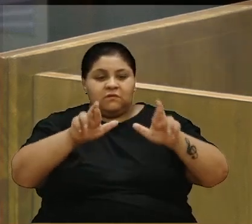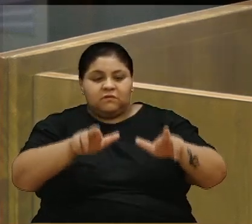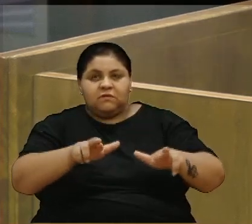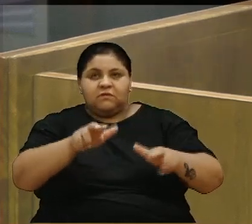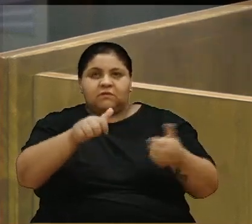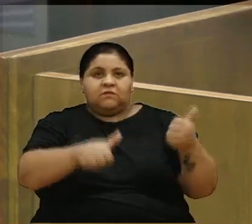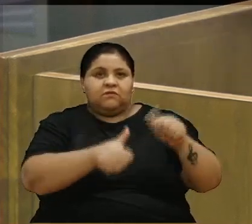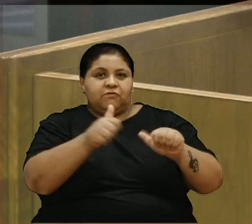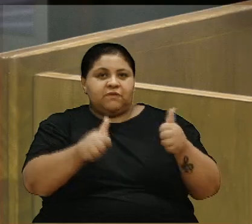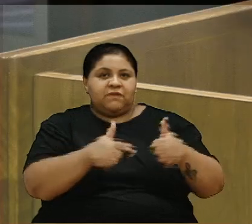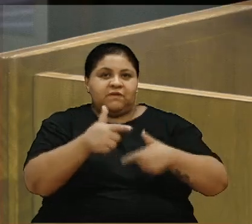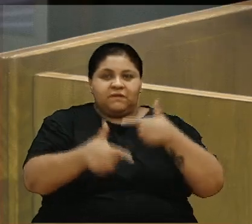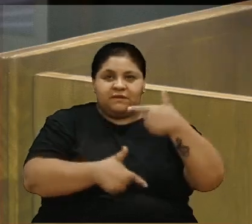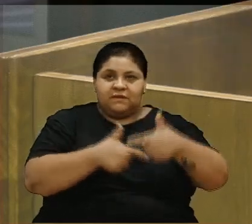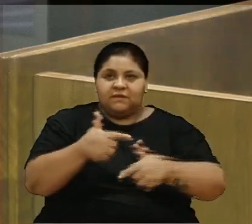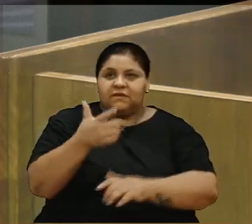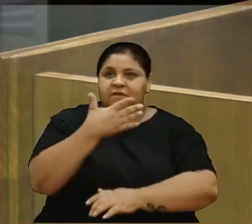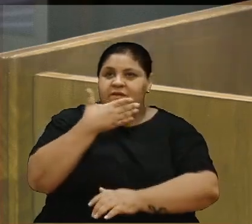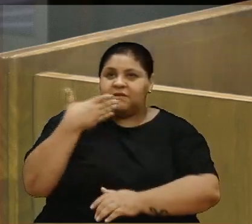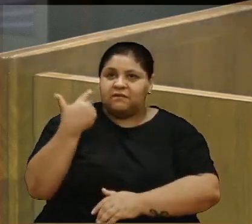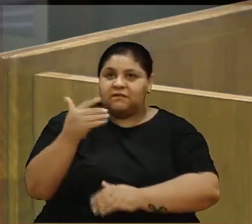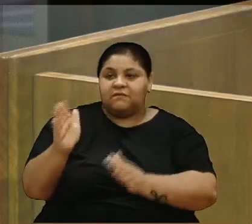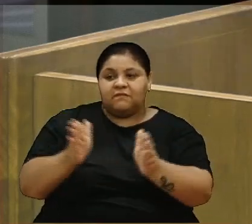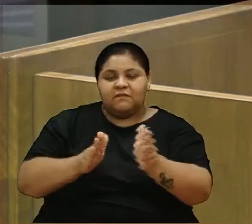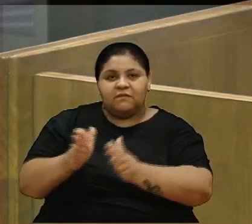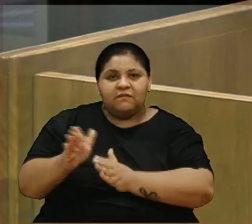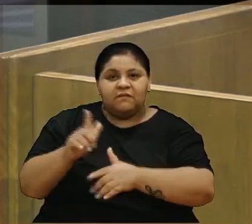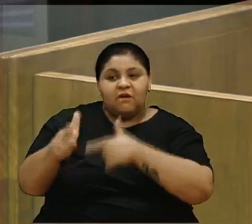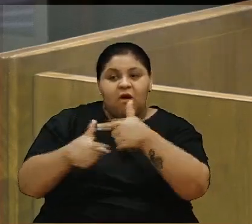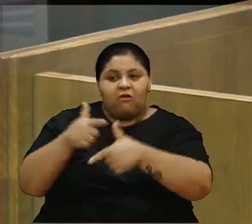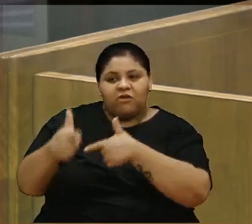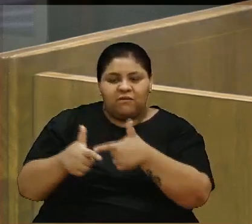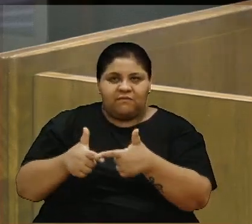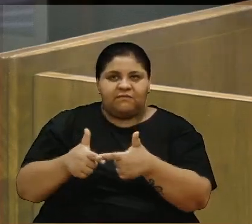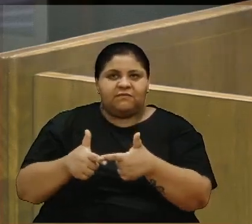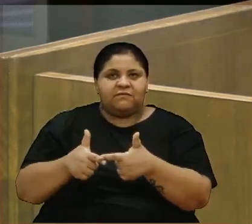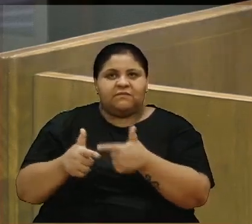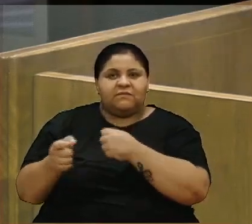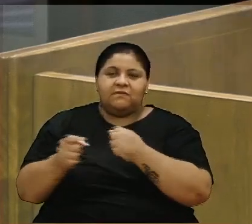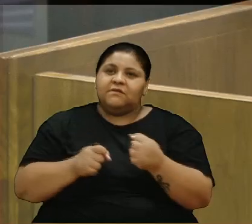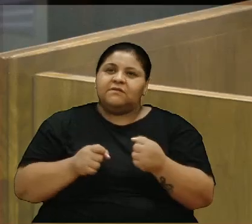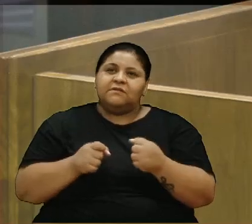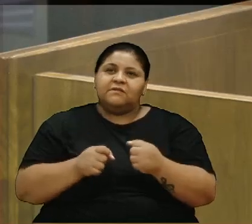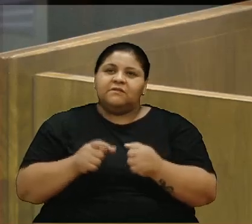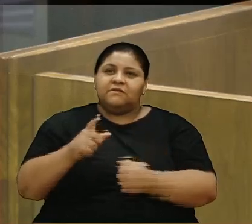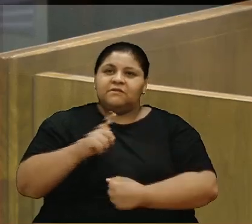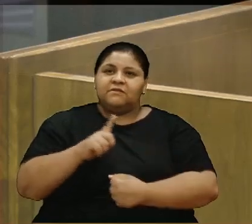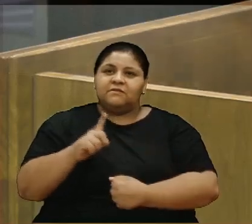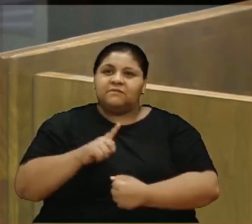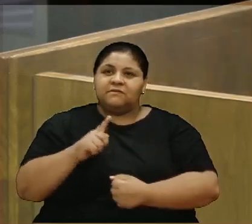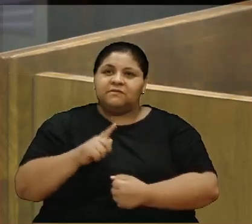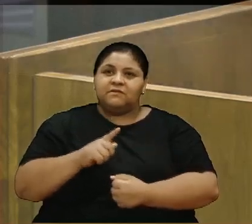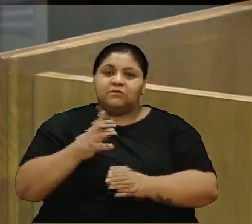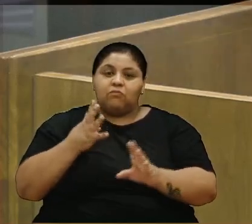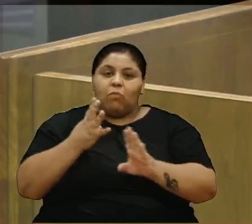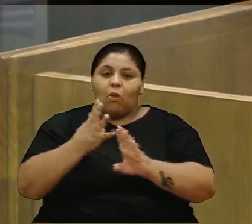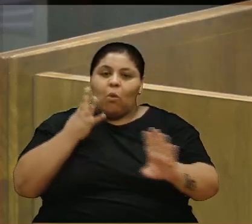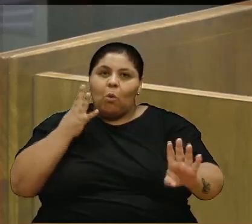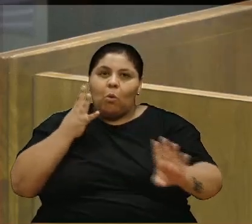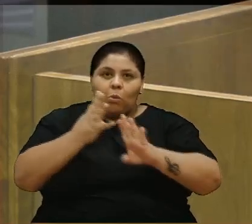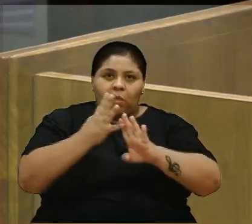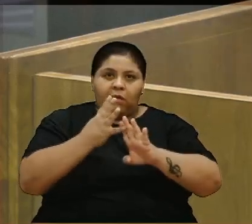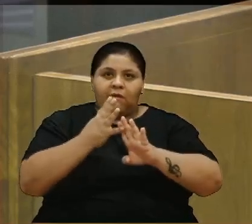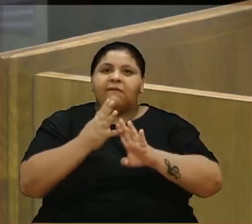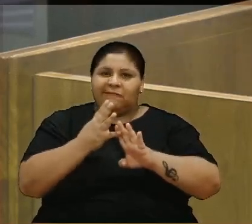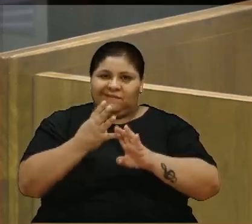qualidade do serviço, da facilidade do acesso ao serviço, inclusive, para que a gente possa não ter mais filas, atendendo de